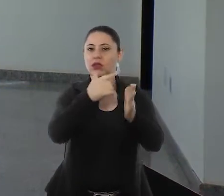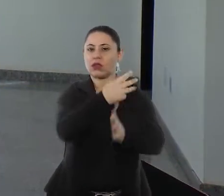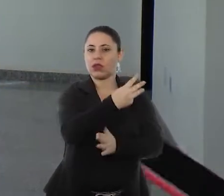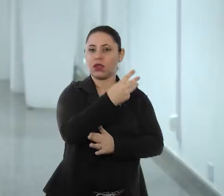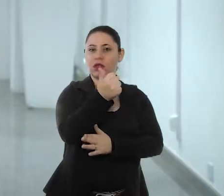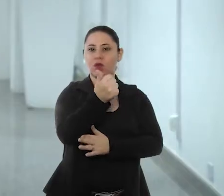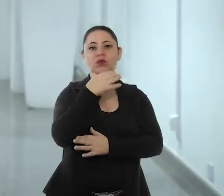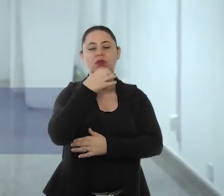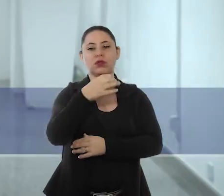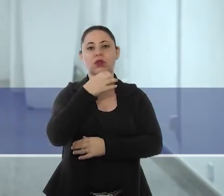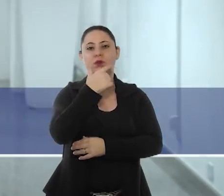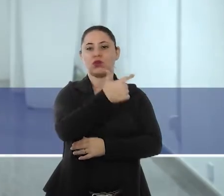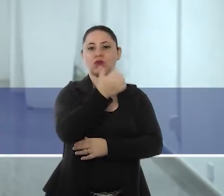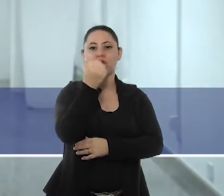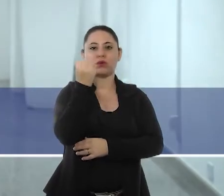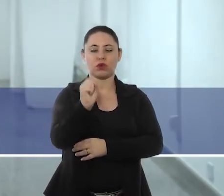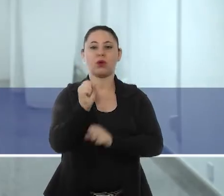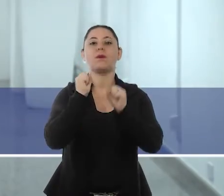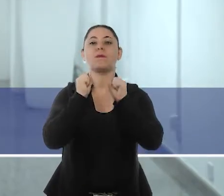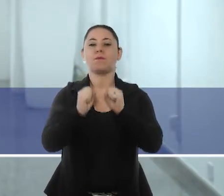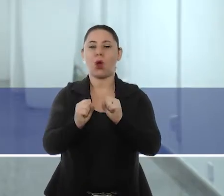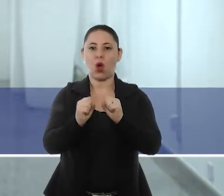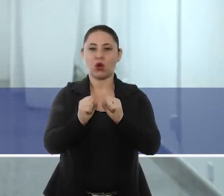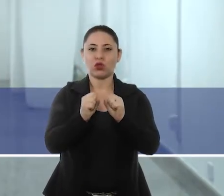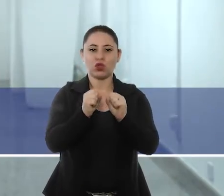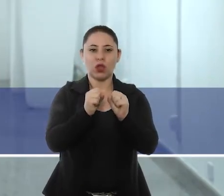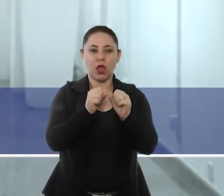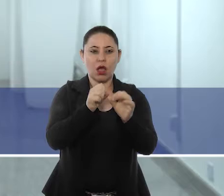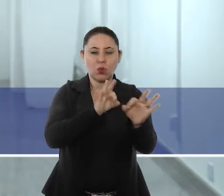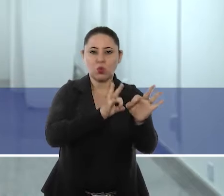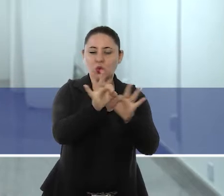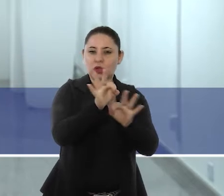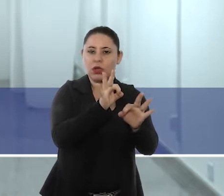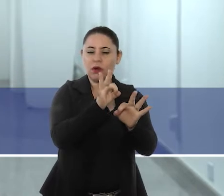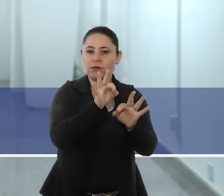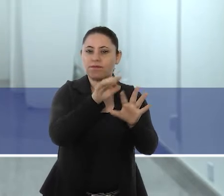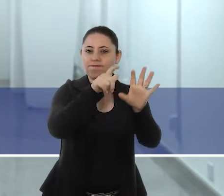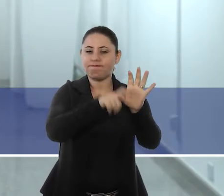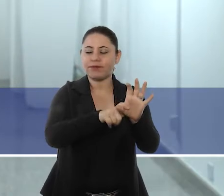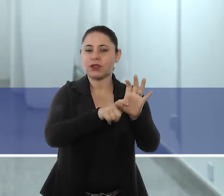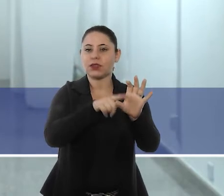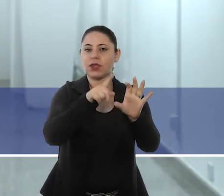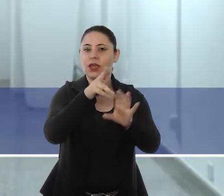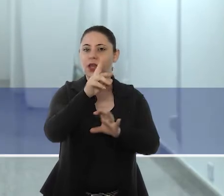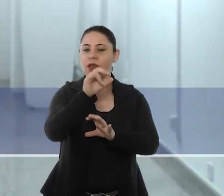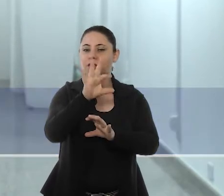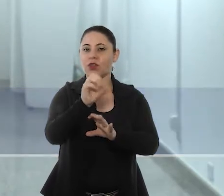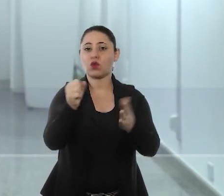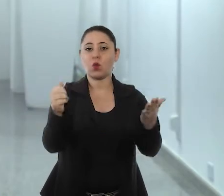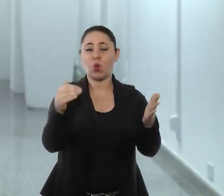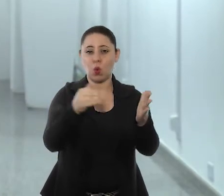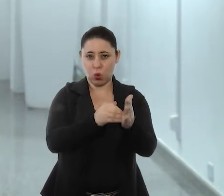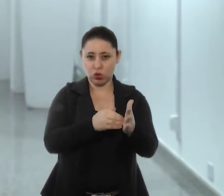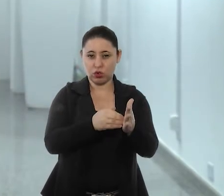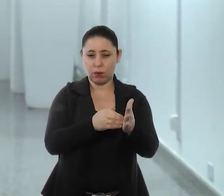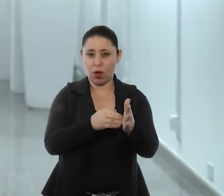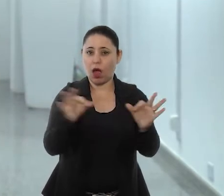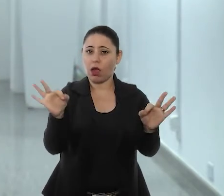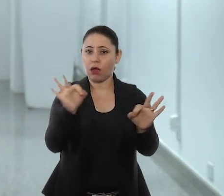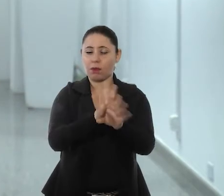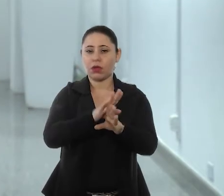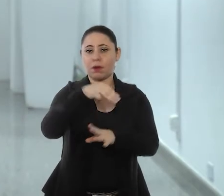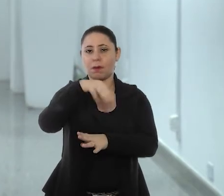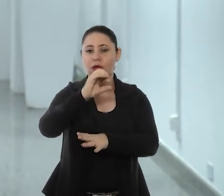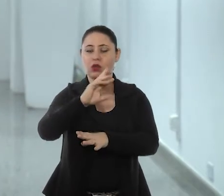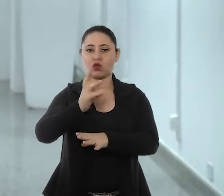2020. Débitos gerados até 31 de dezembro de 2018 podem ser negociados por meio do novo refis. A